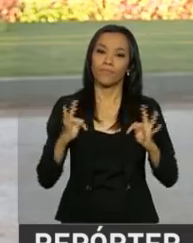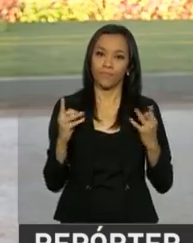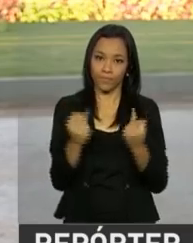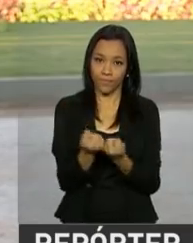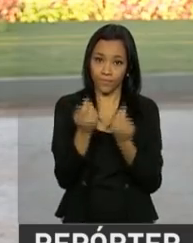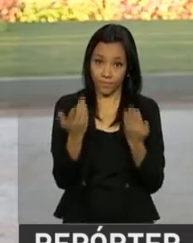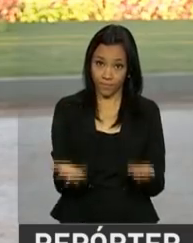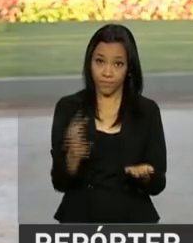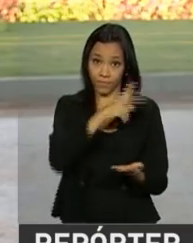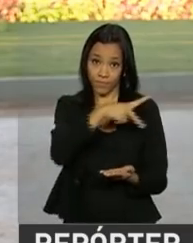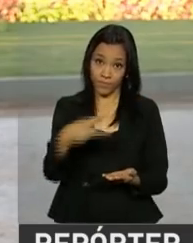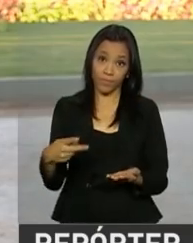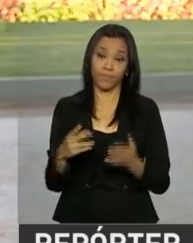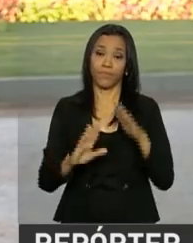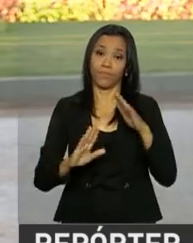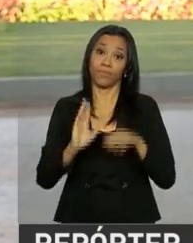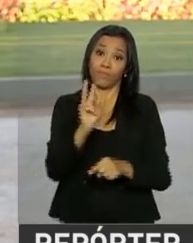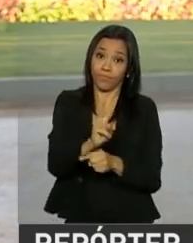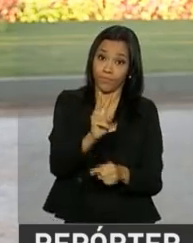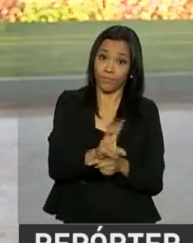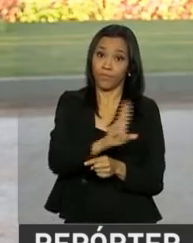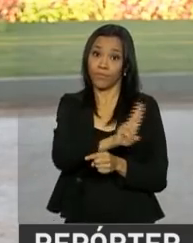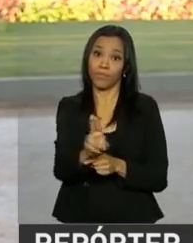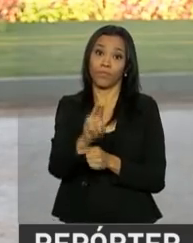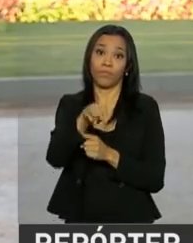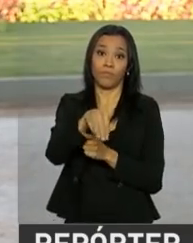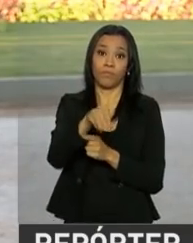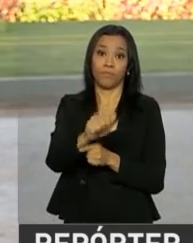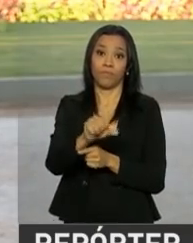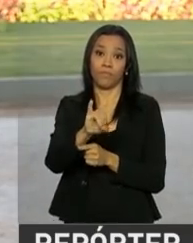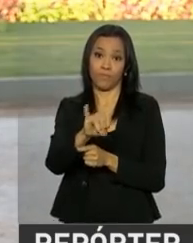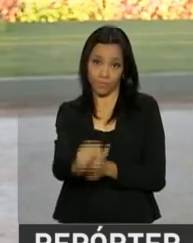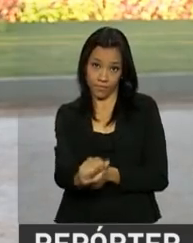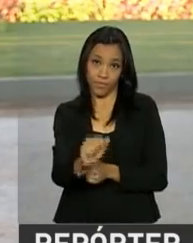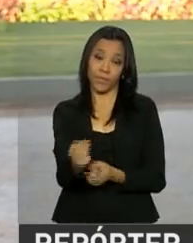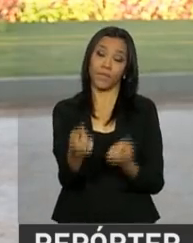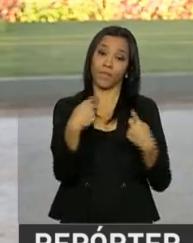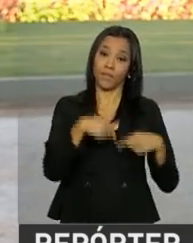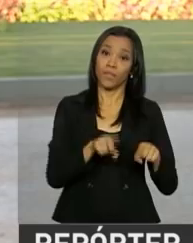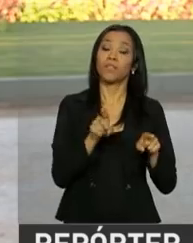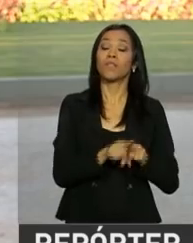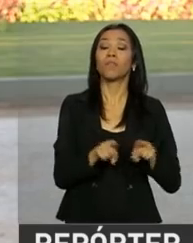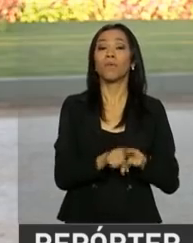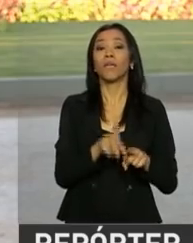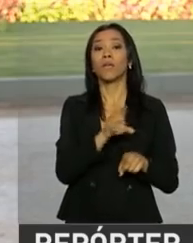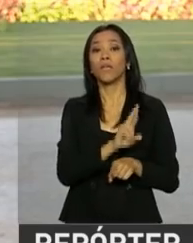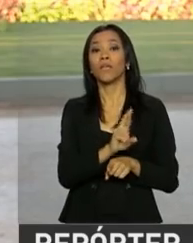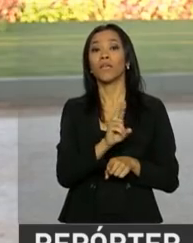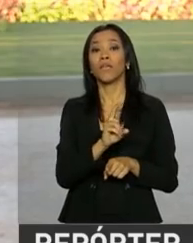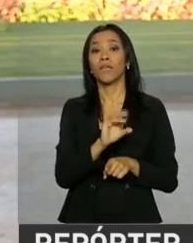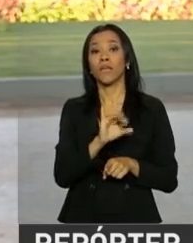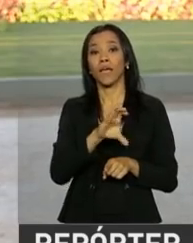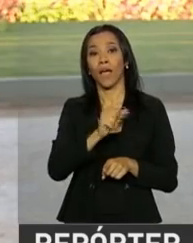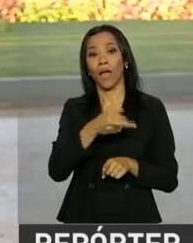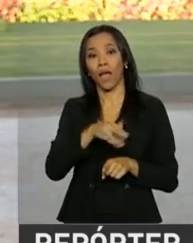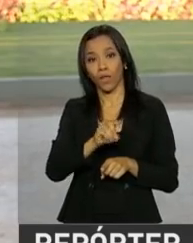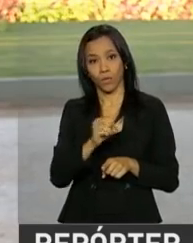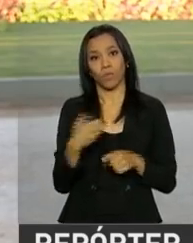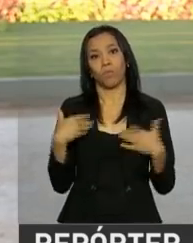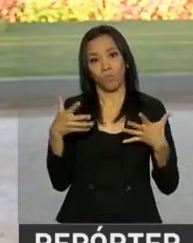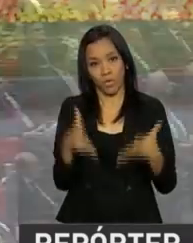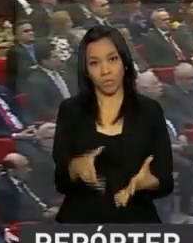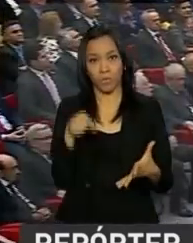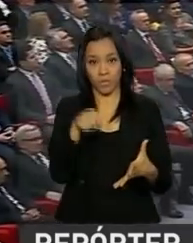O presidente interino Rodrigo Maia e o presidente do Supremo Tribunal Federal, Ricardo Lewandowski, participaram dessa cerimônia. Laurita